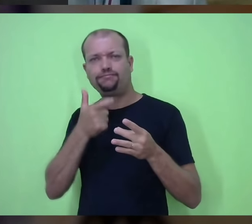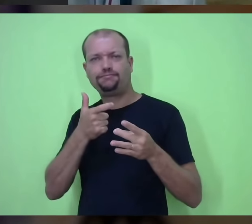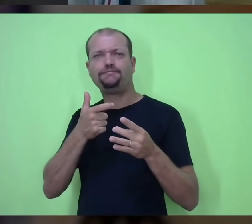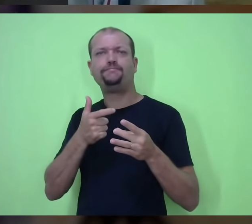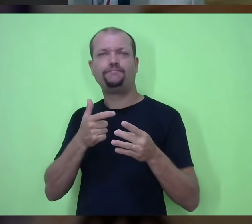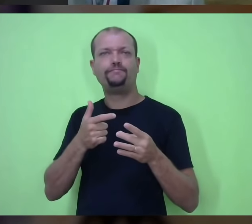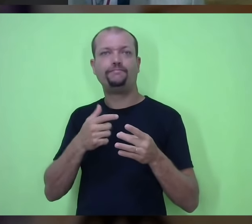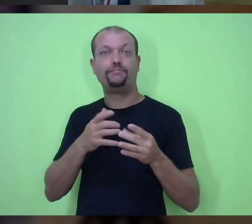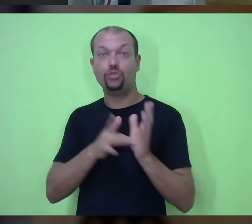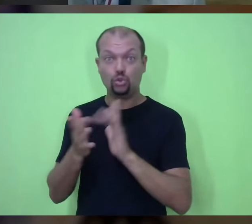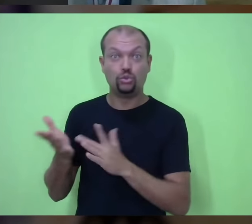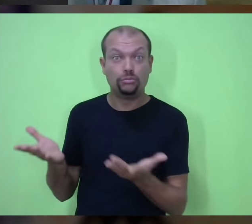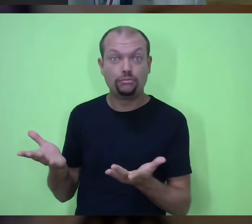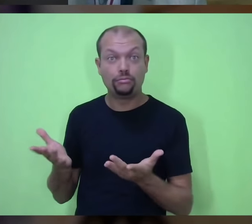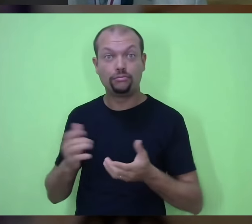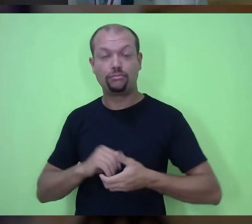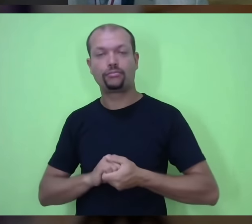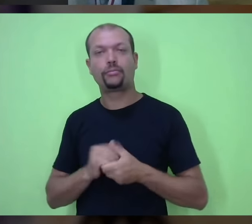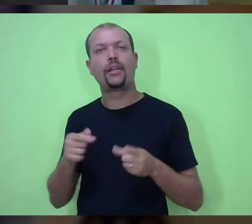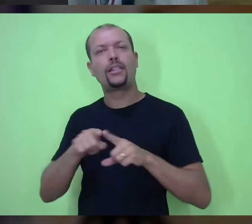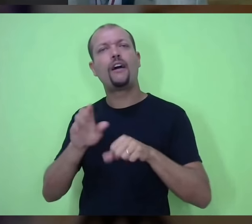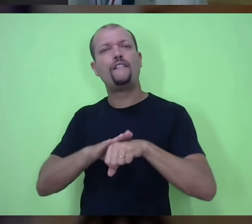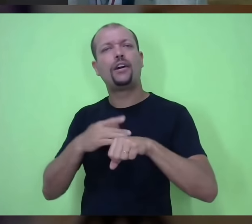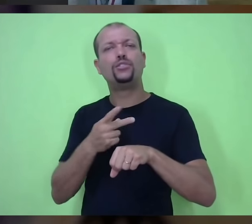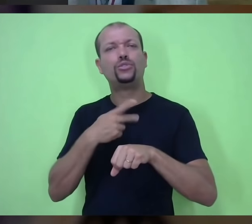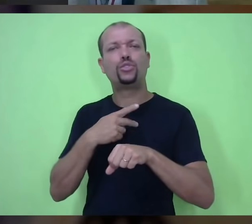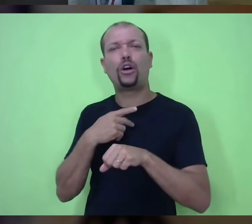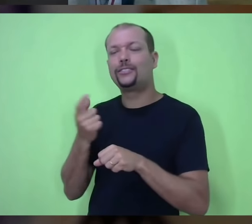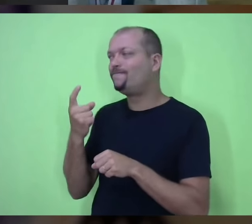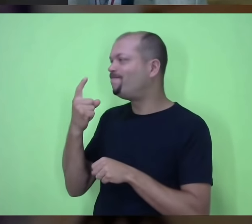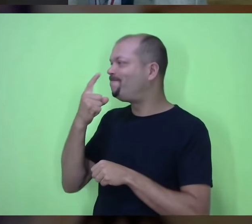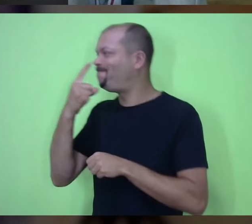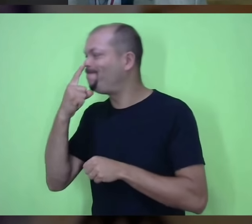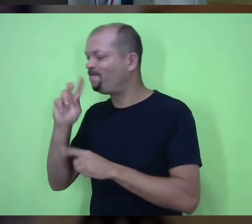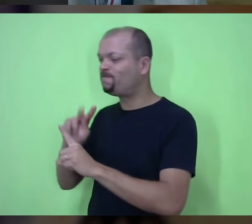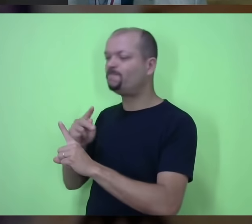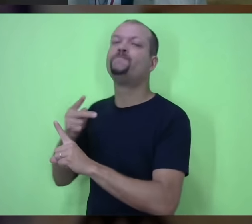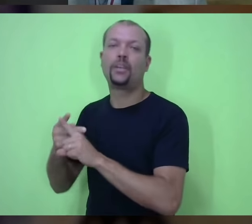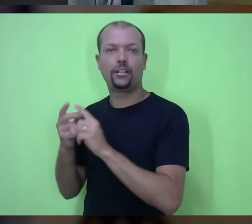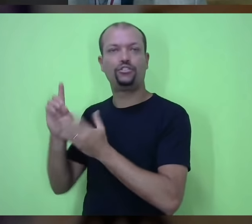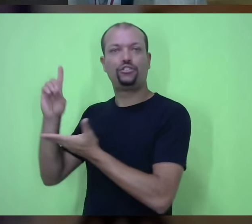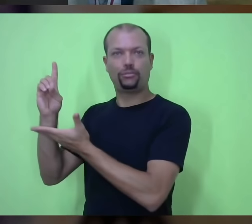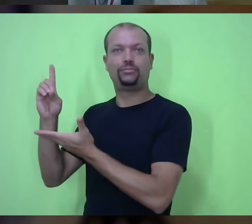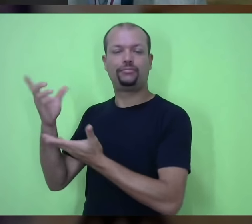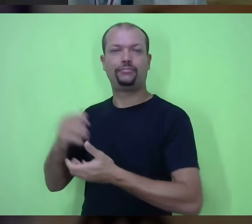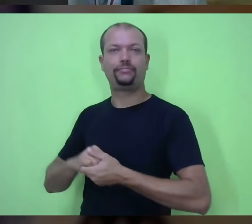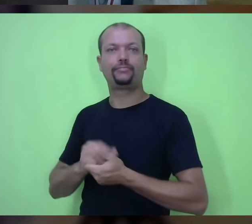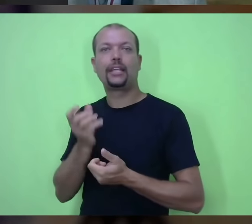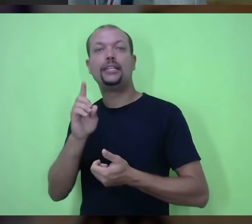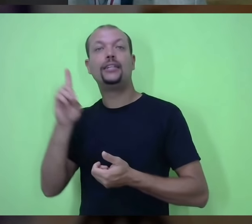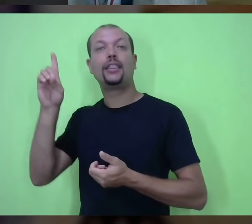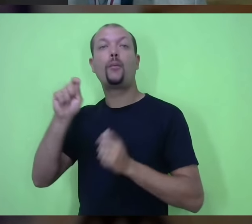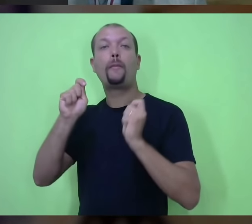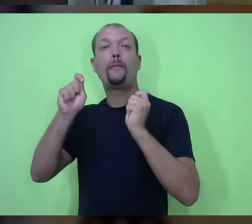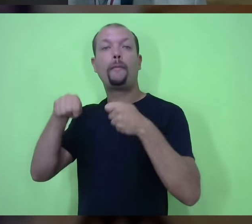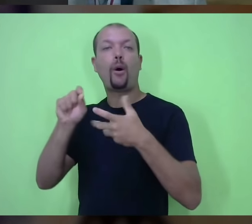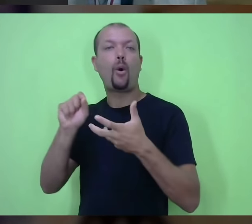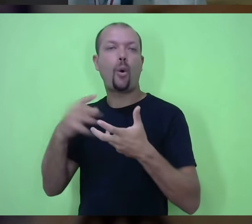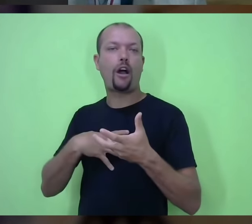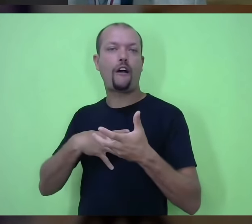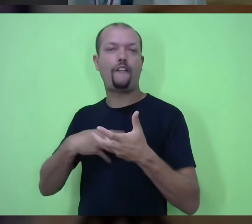Cristo. Isso torna nós ainda mais próximos de Deus. Se Deus pode